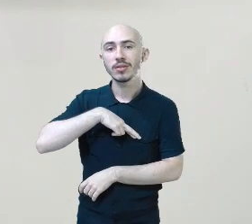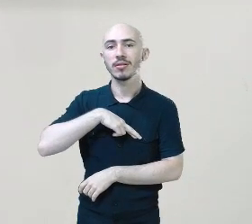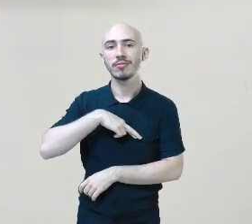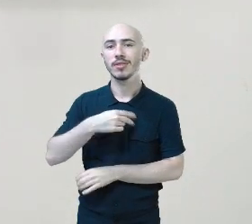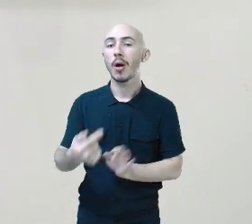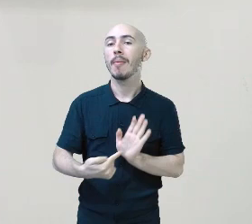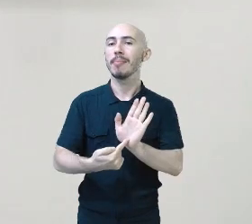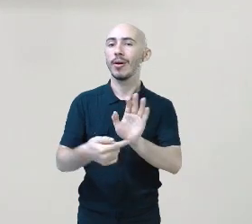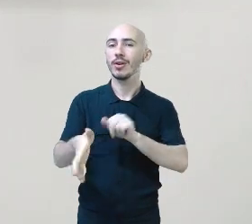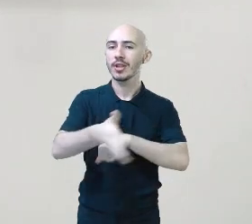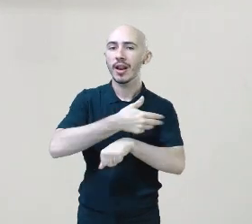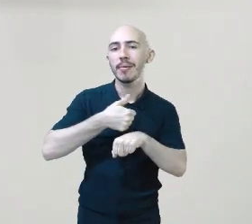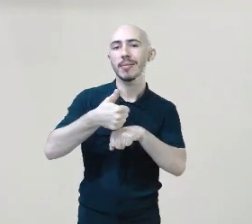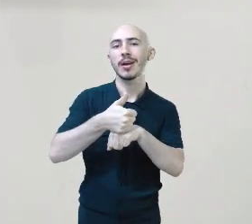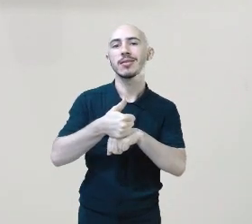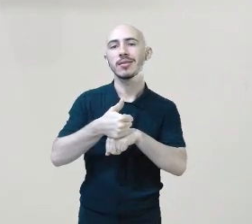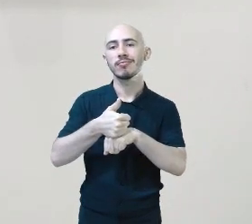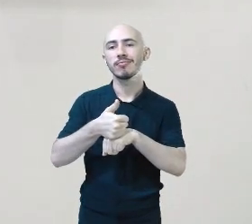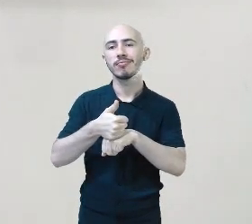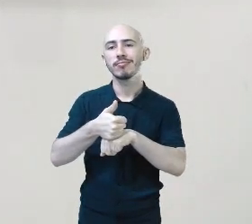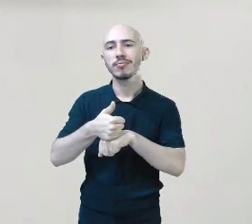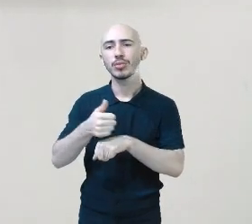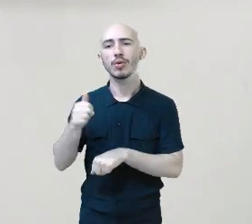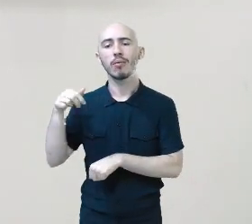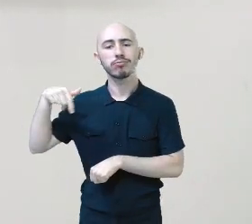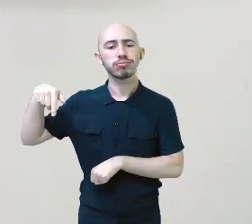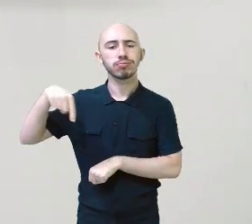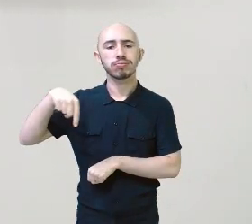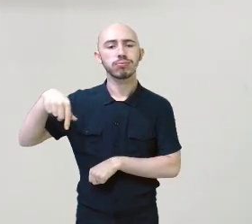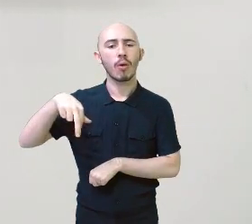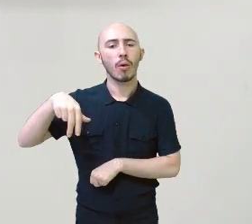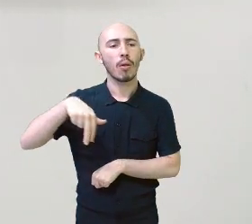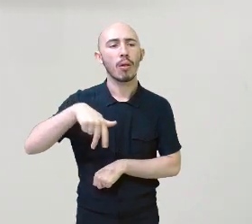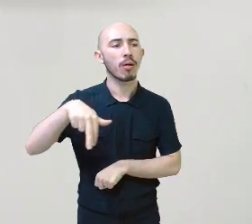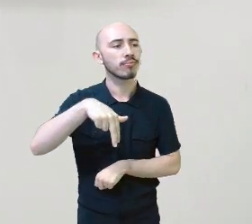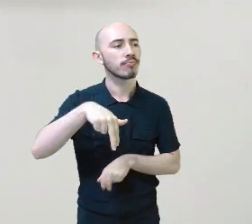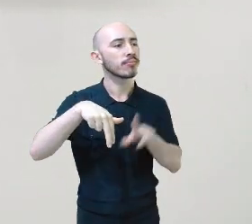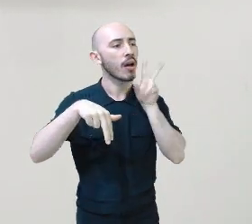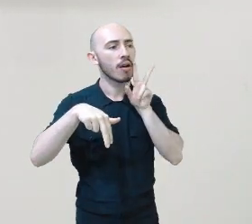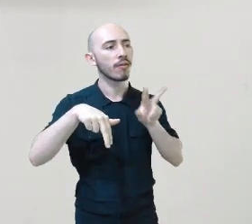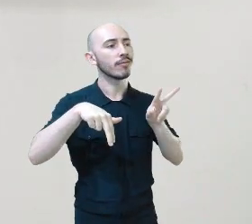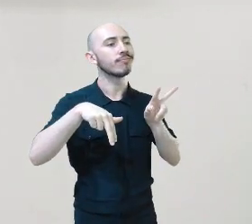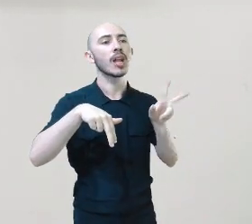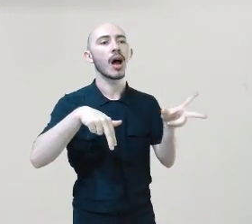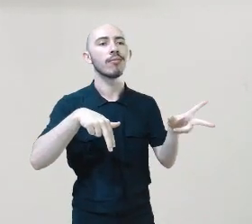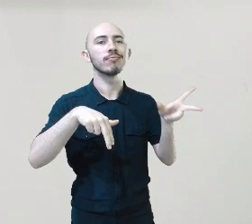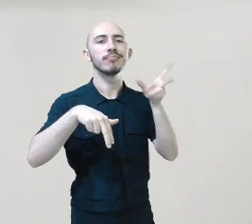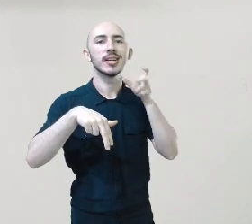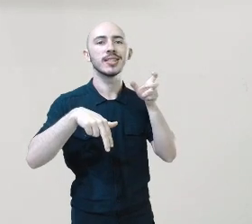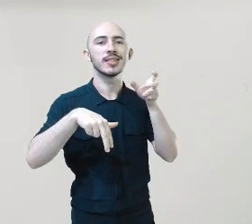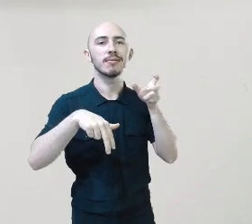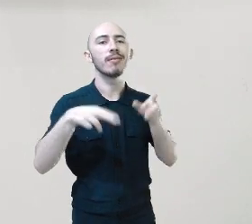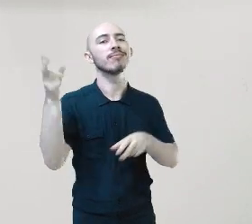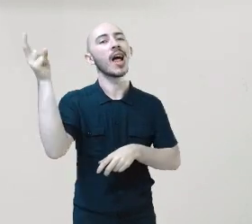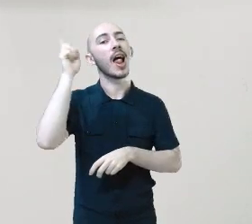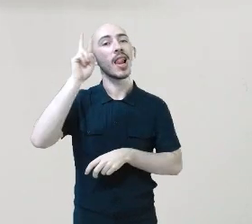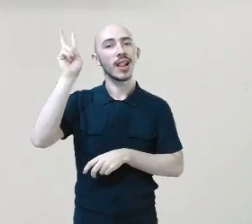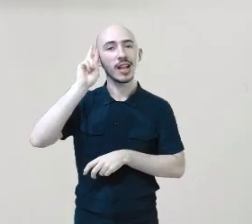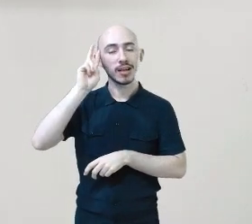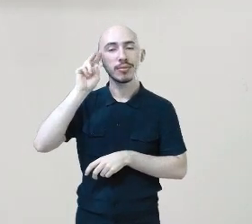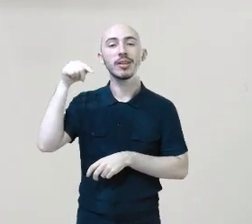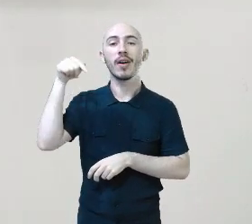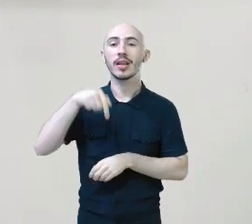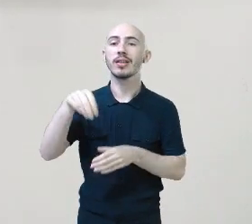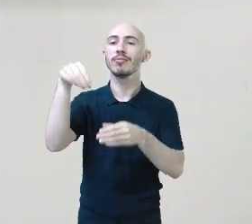que as pessoas, quando passem, relembrem esses espaços, relembrem que nós estamos dentro da cidade,